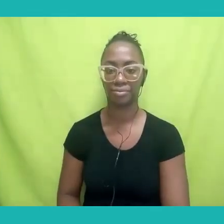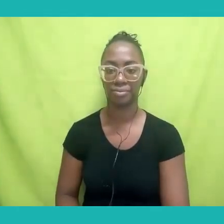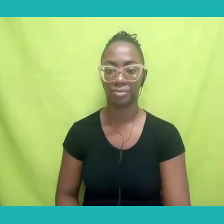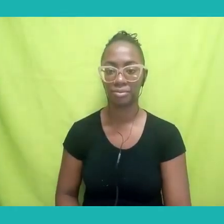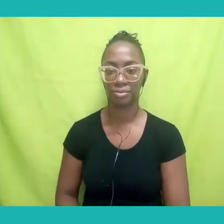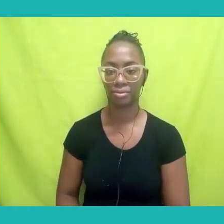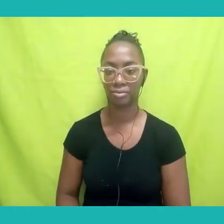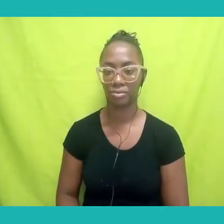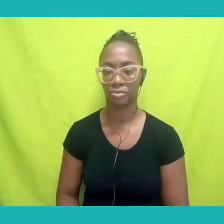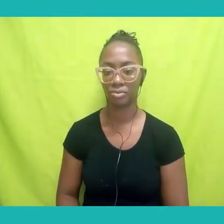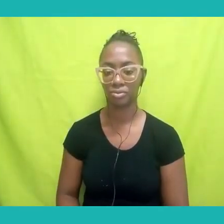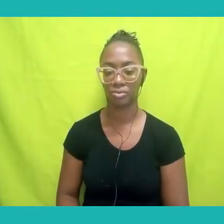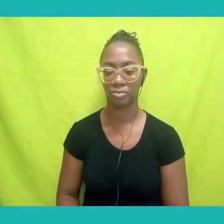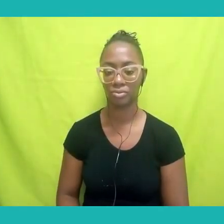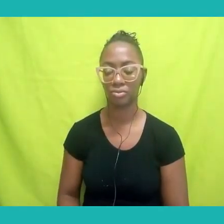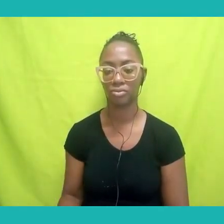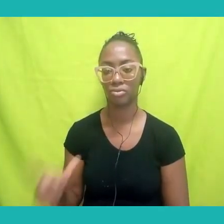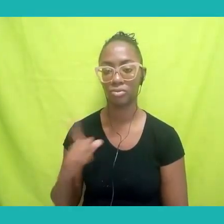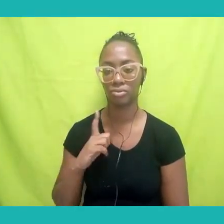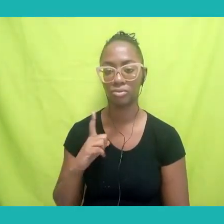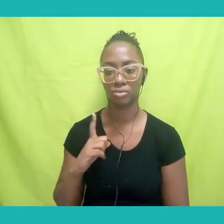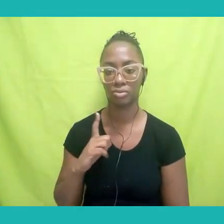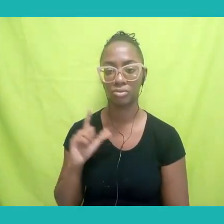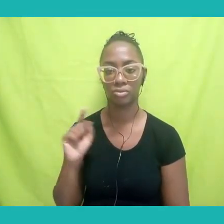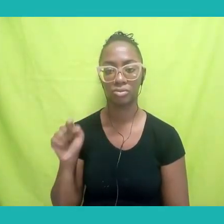nós temos aí a situação, né,